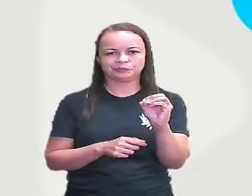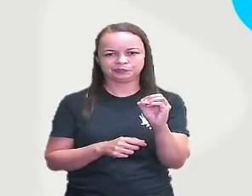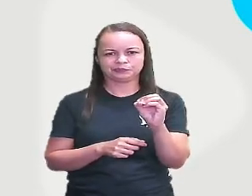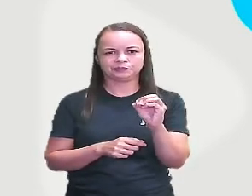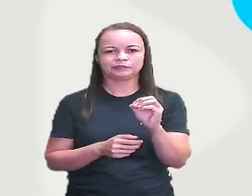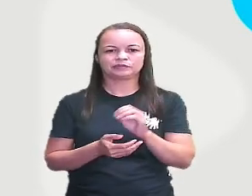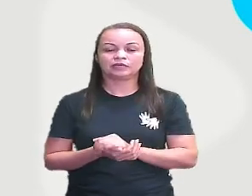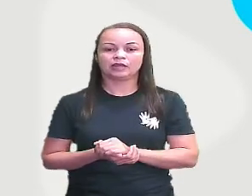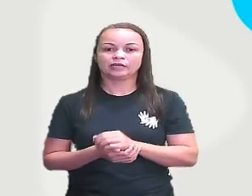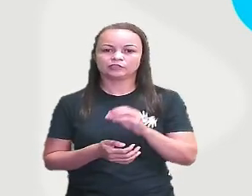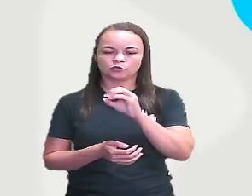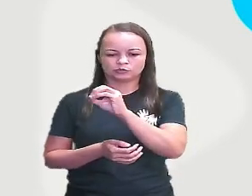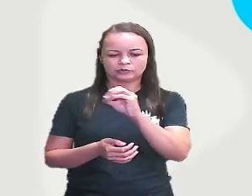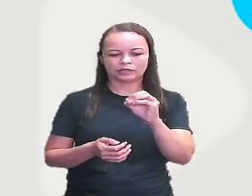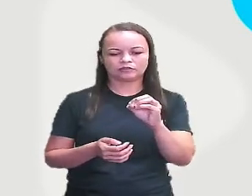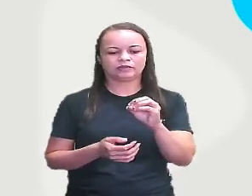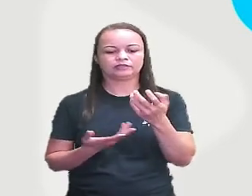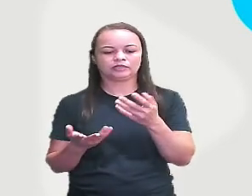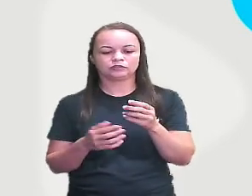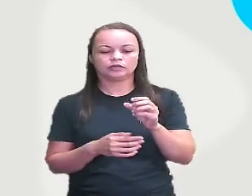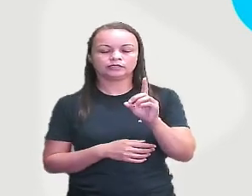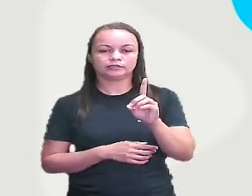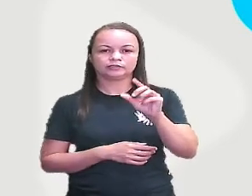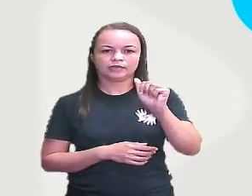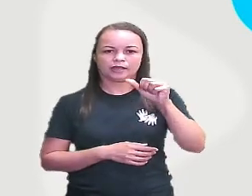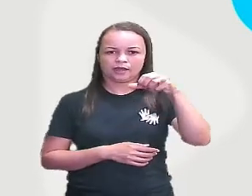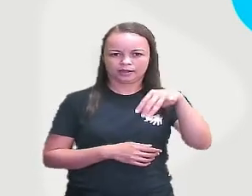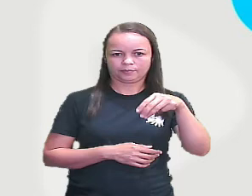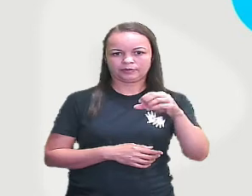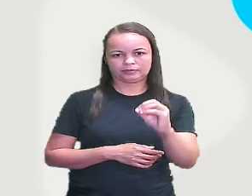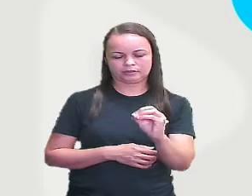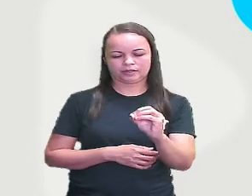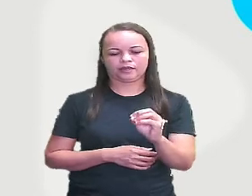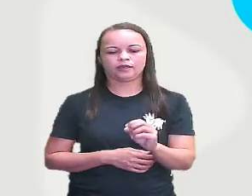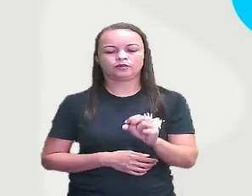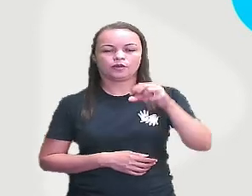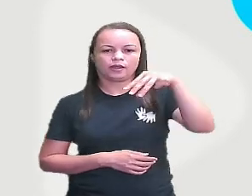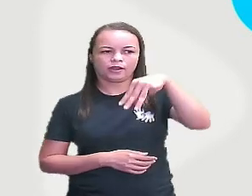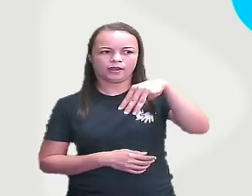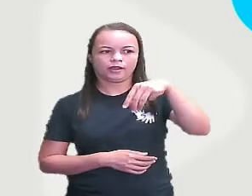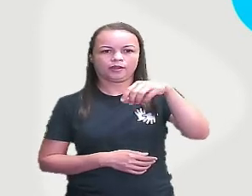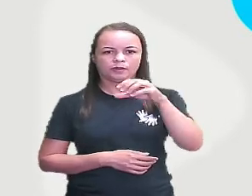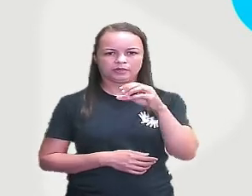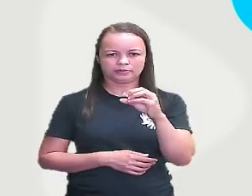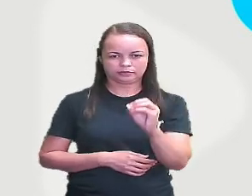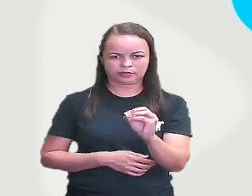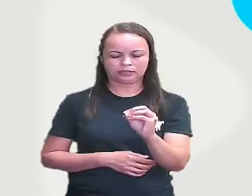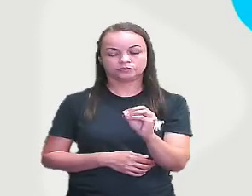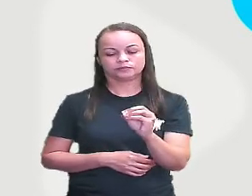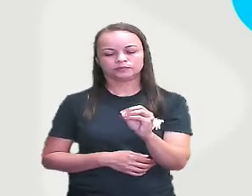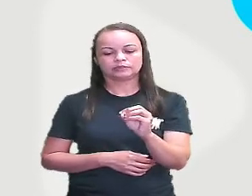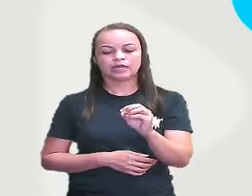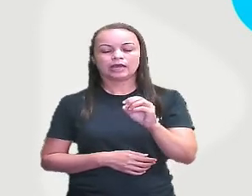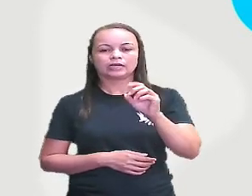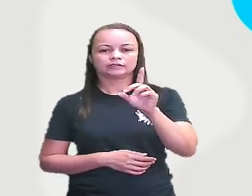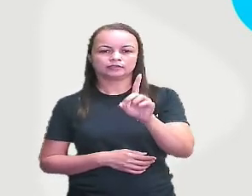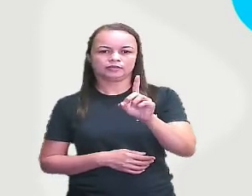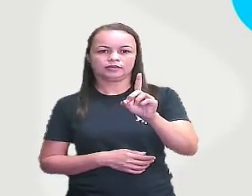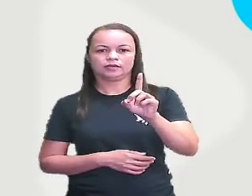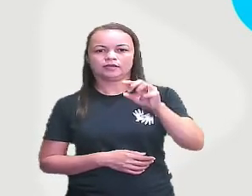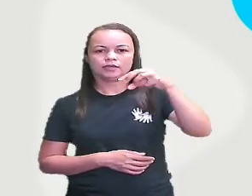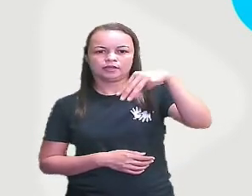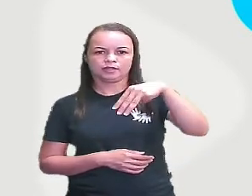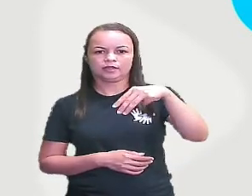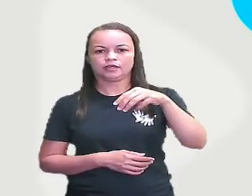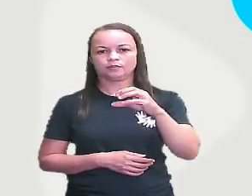zeros. Então, eu vou acrescentar um zero na casa do decâmetro, outro zero na casa do metro, outro